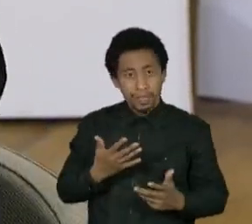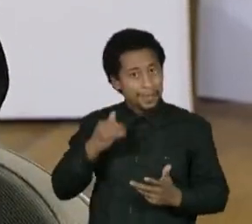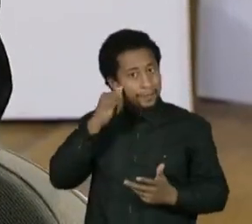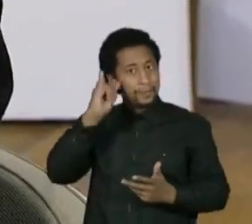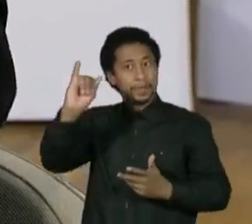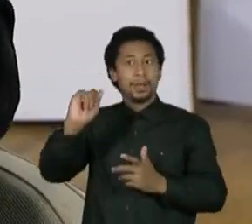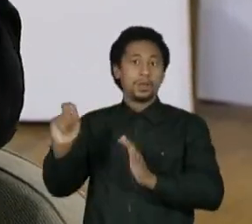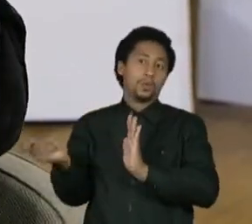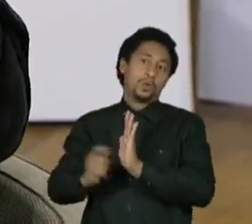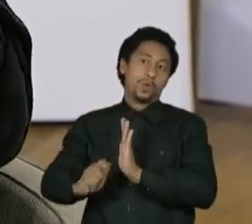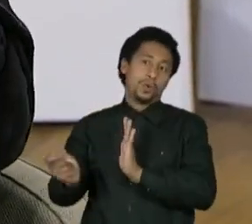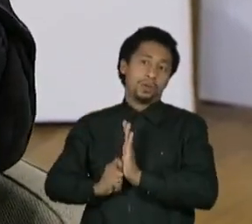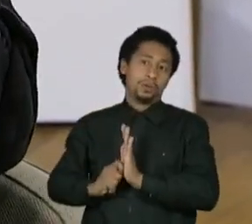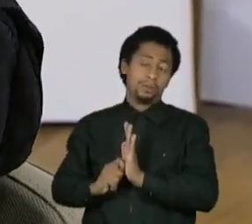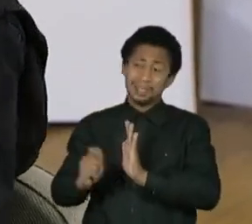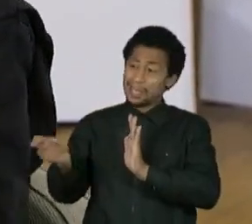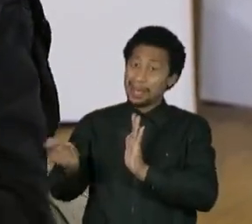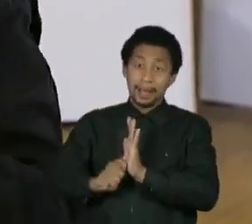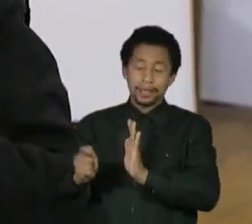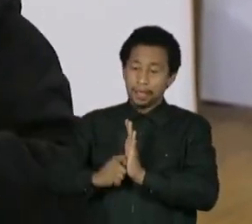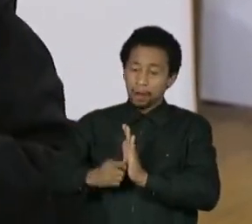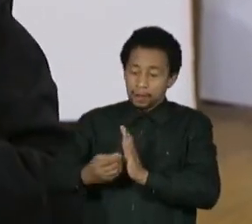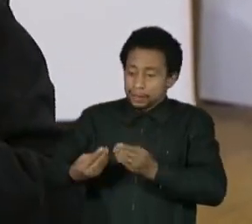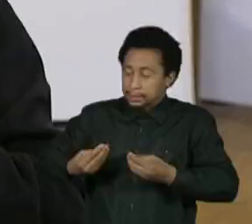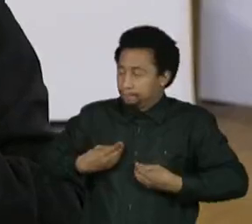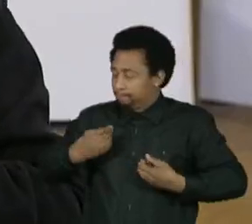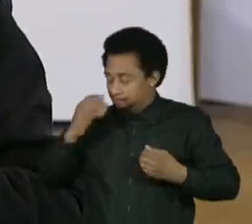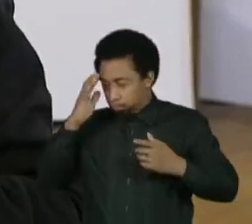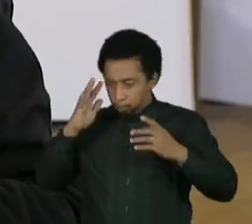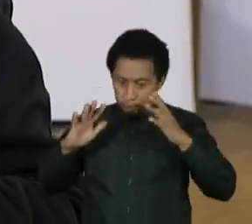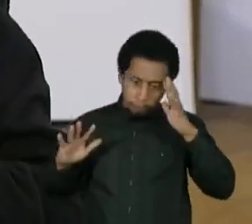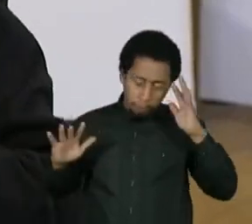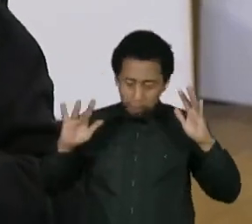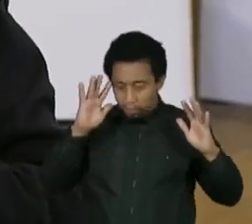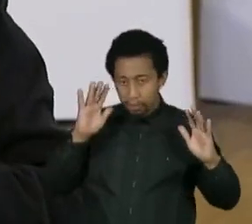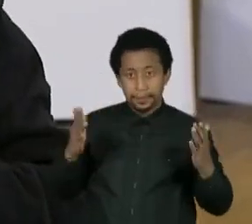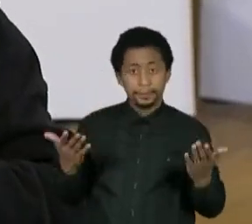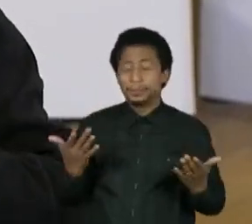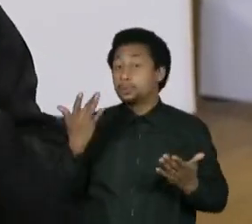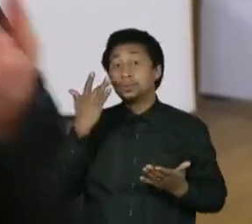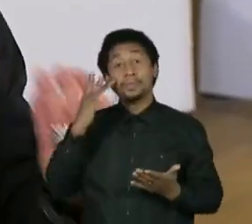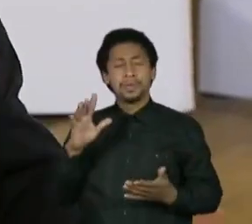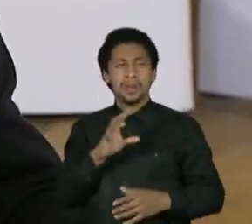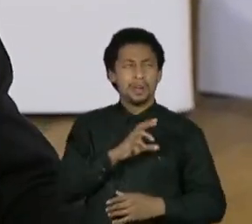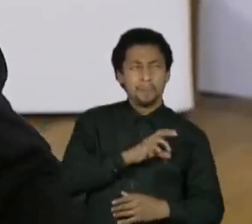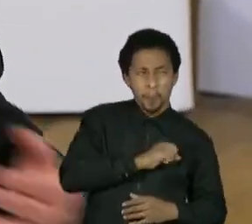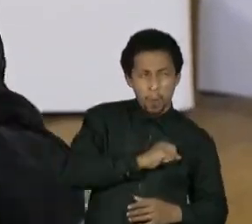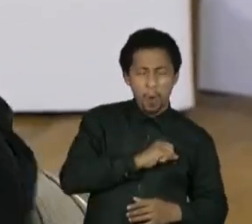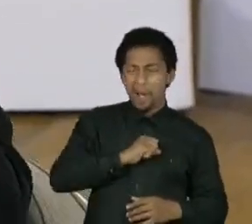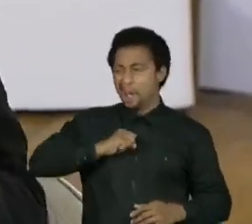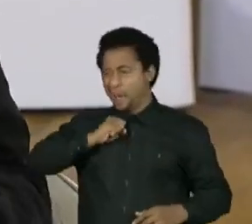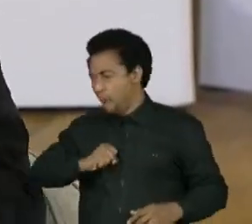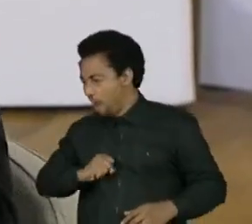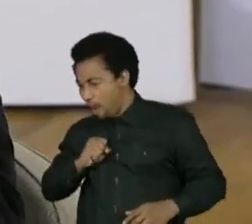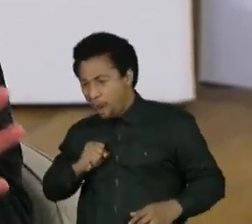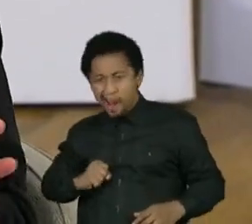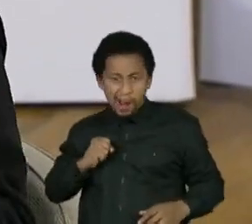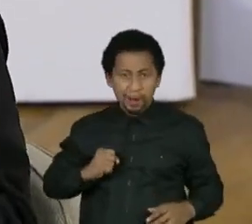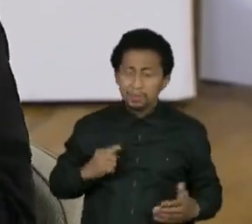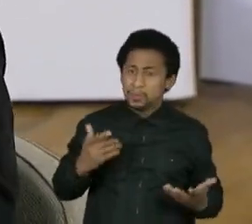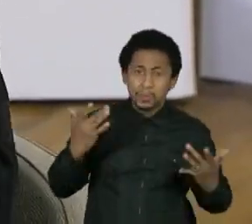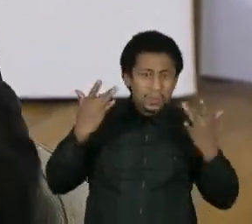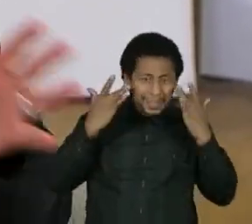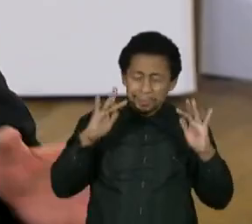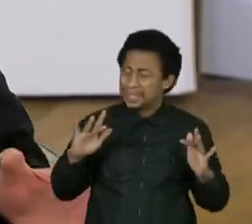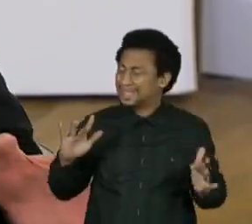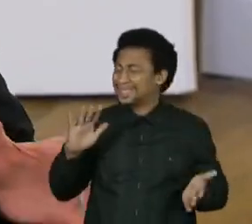porque a droga tirar droga tem congela então eu não sabia que ser amor ser a raiva Será que não sabia nada